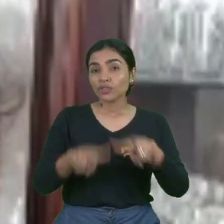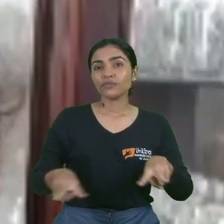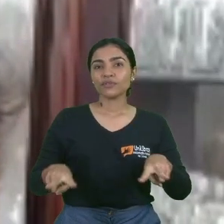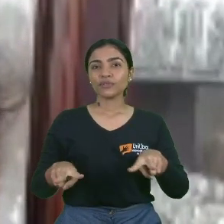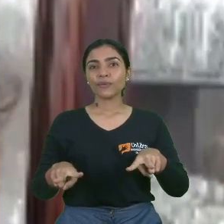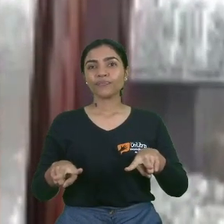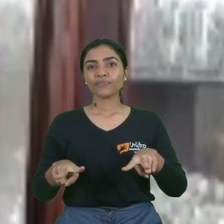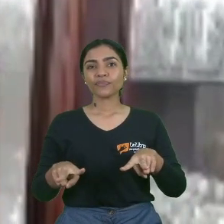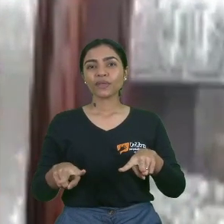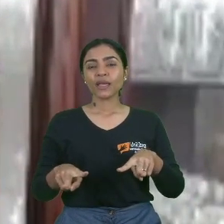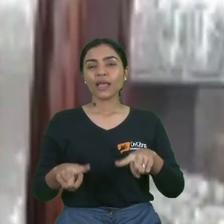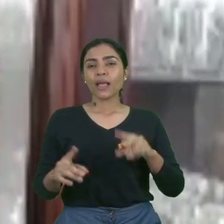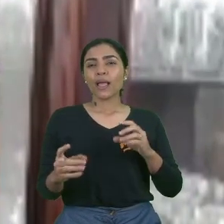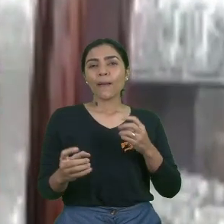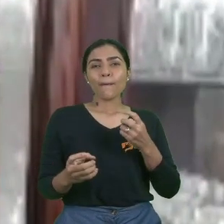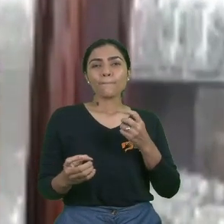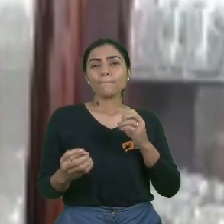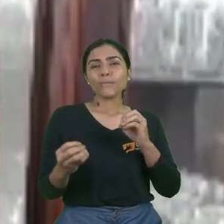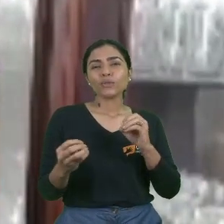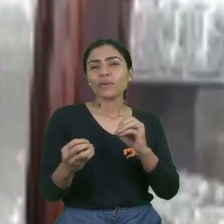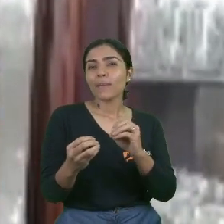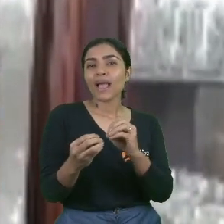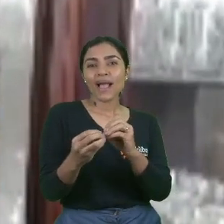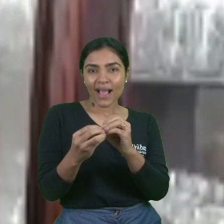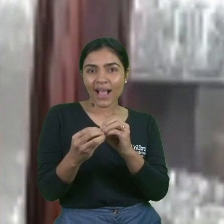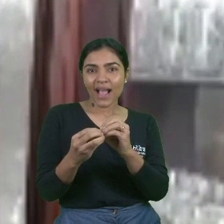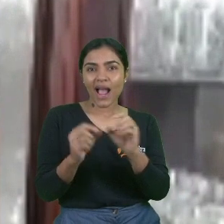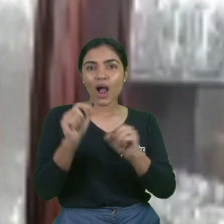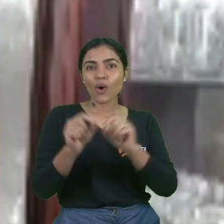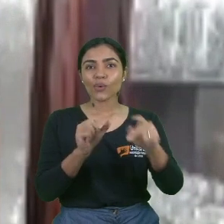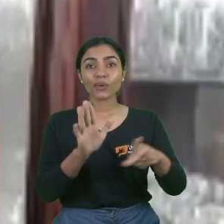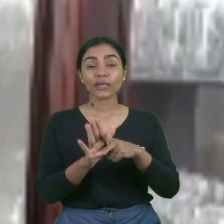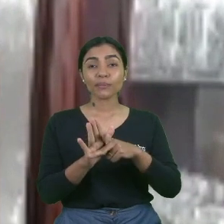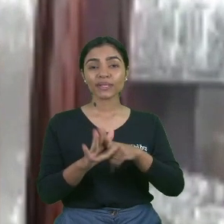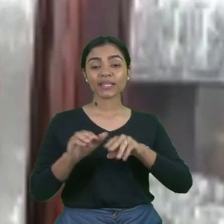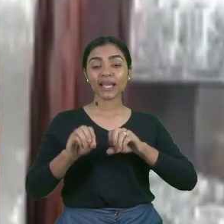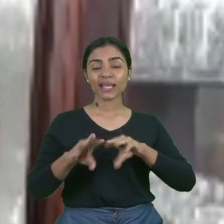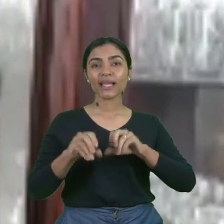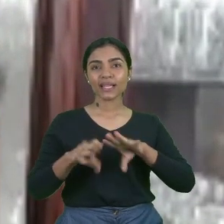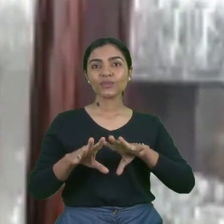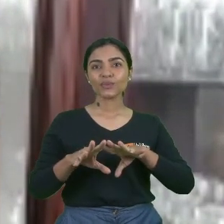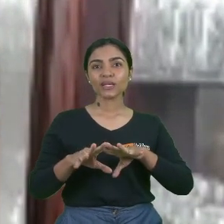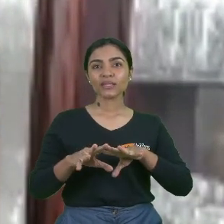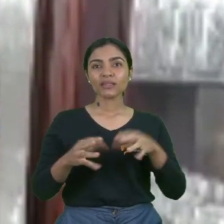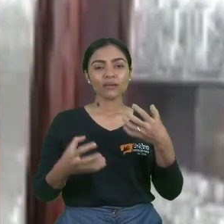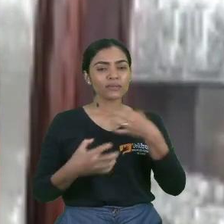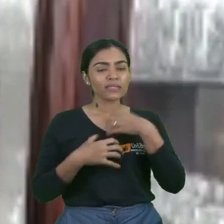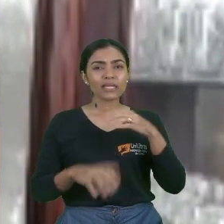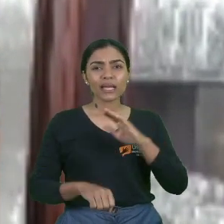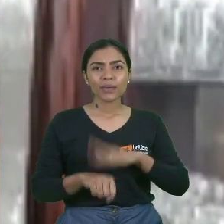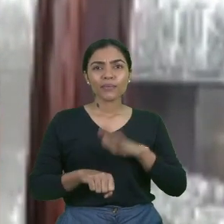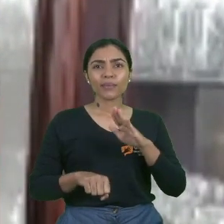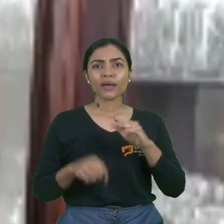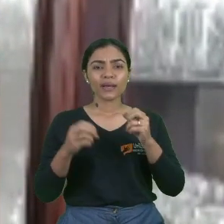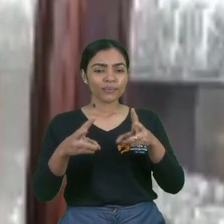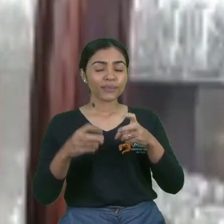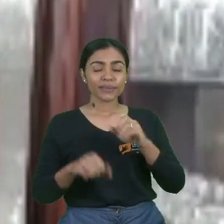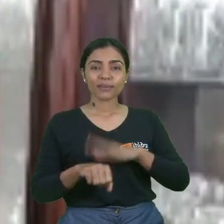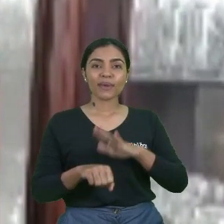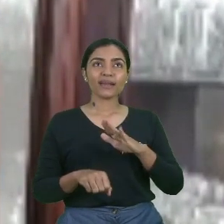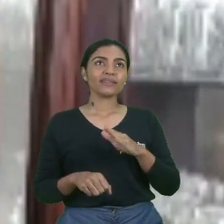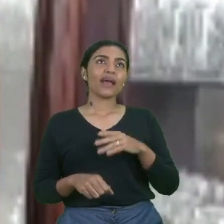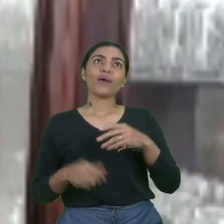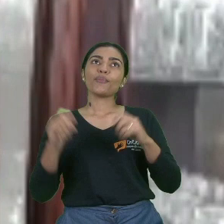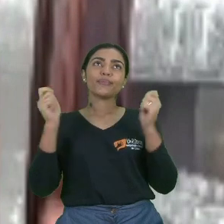objeto de pesquisa educação o mais propriedade a gente pudesse falar falar sobre isso